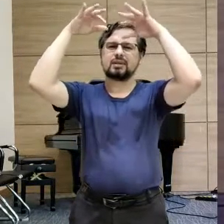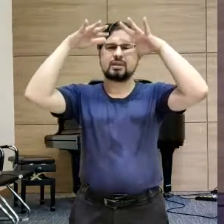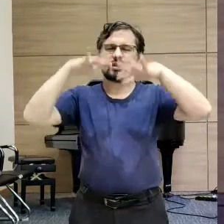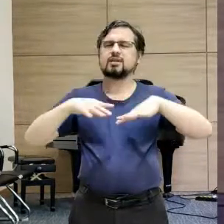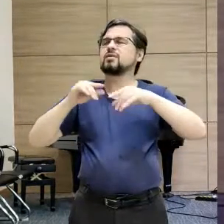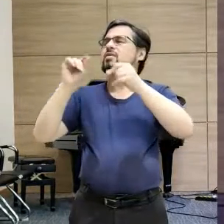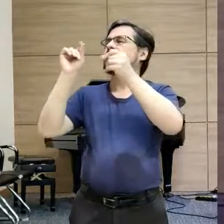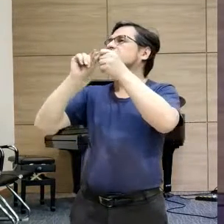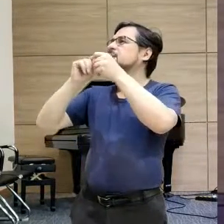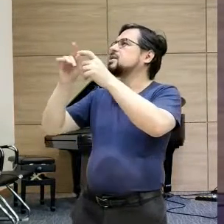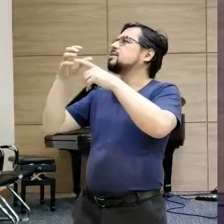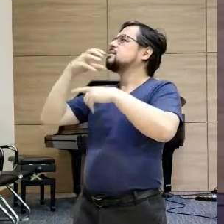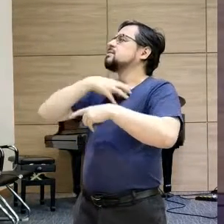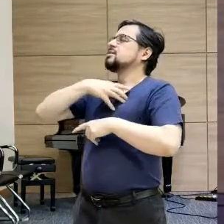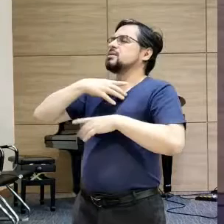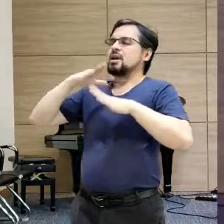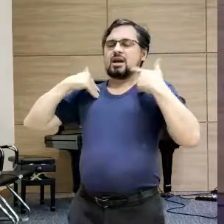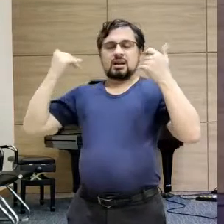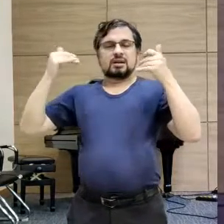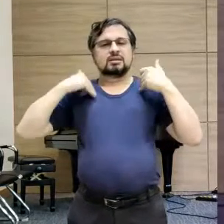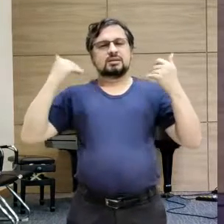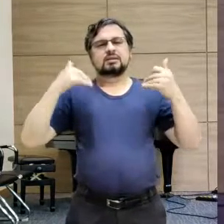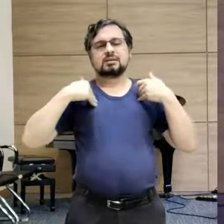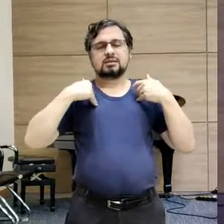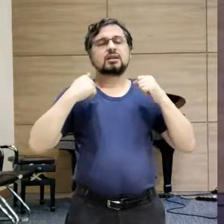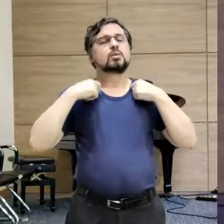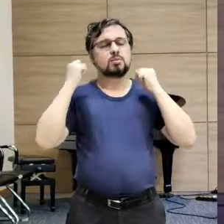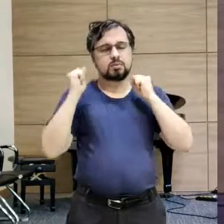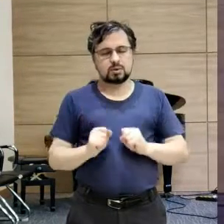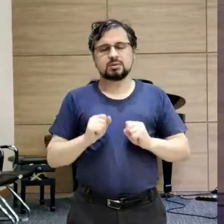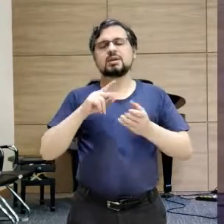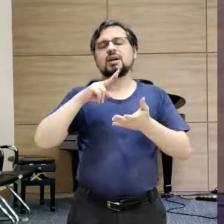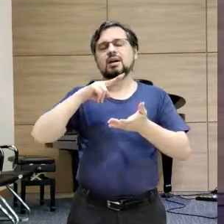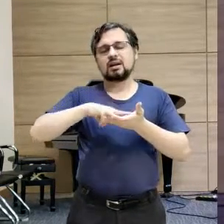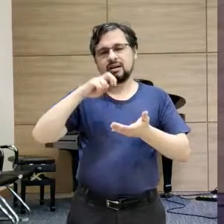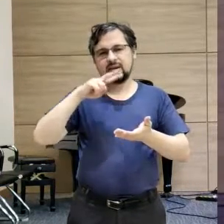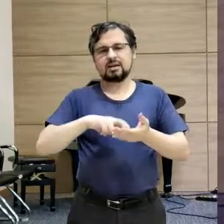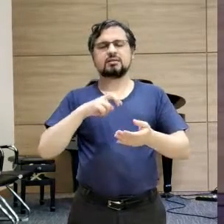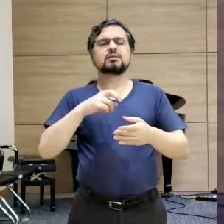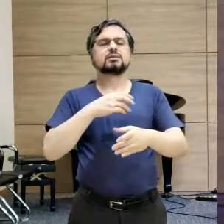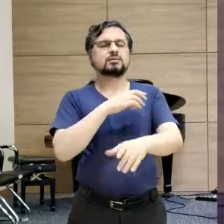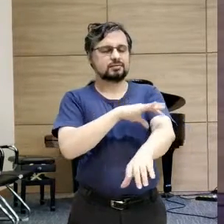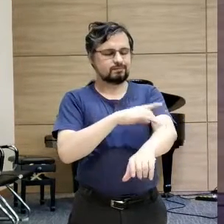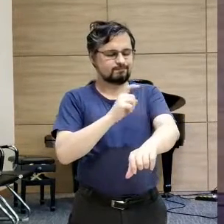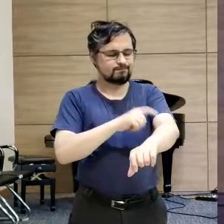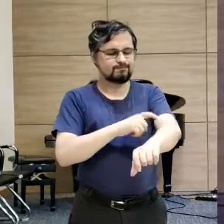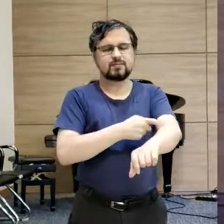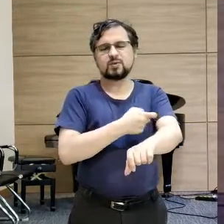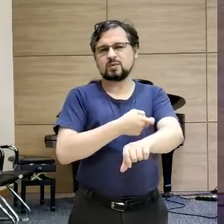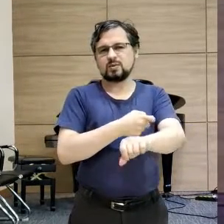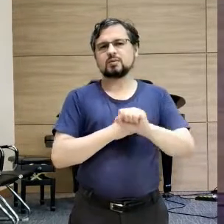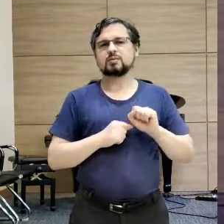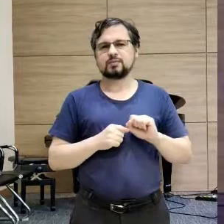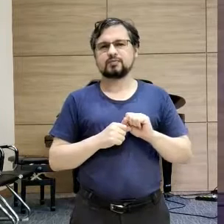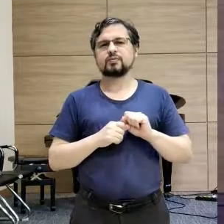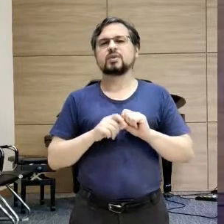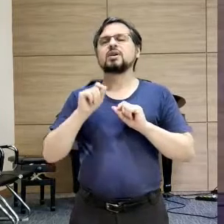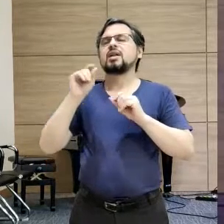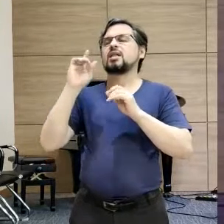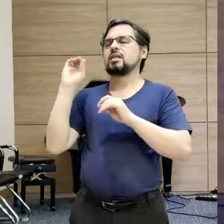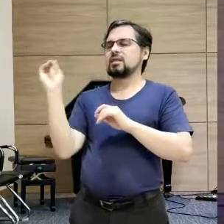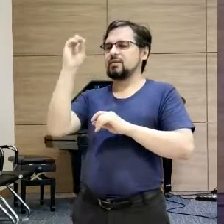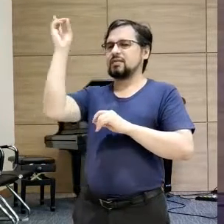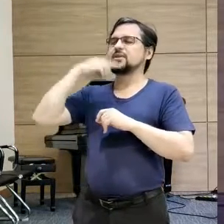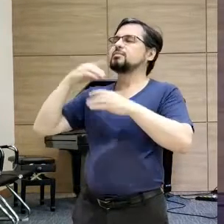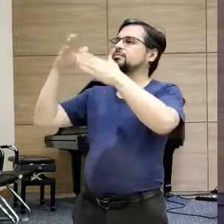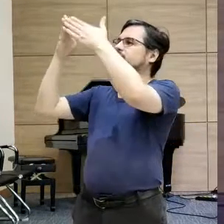de alegria para que eu regozije nos meus ossos. E aqui eu caminho para o final. O que Davi está pedindo aqui